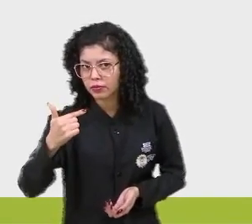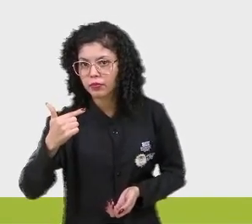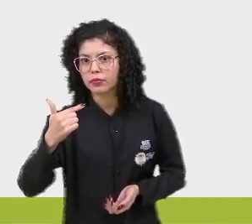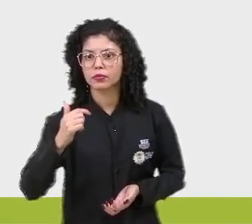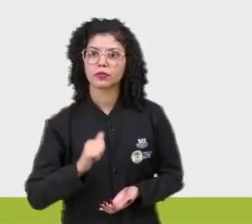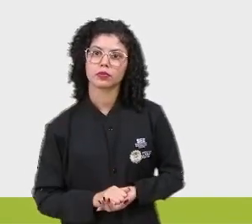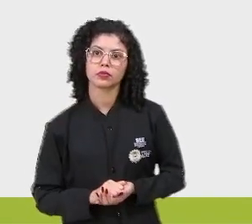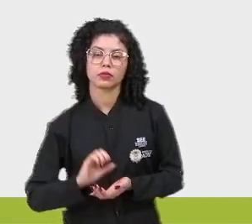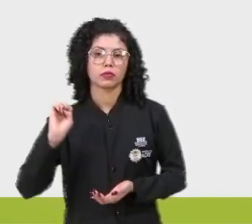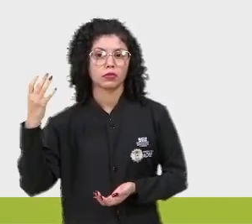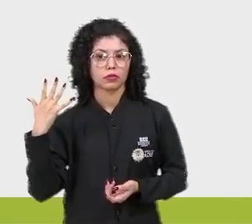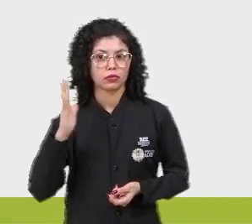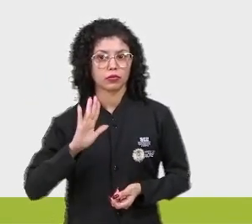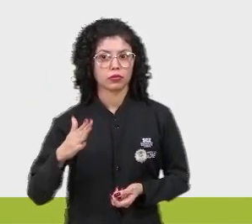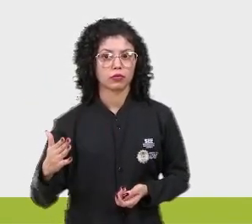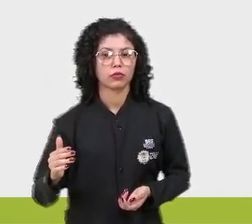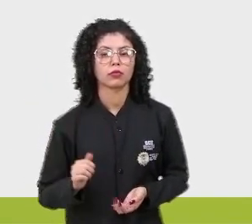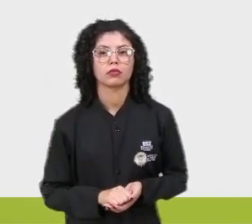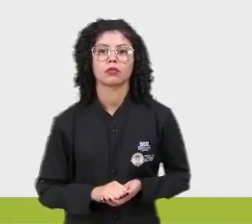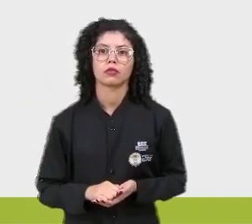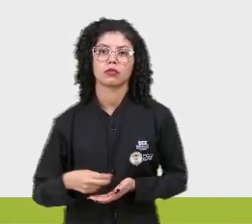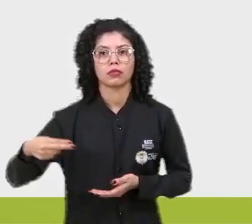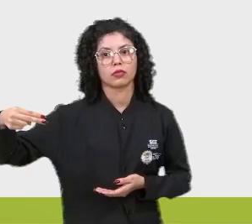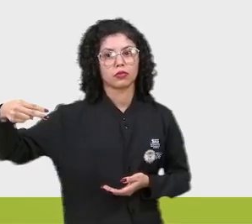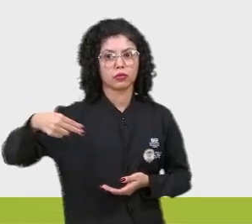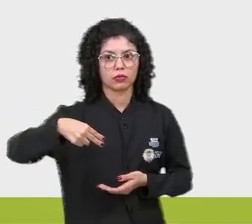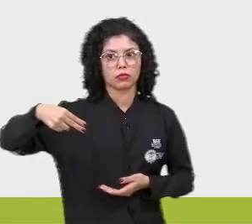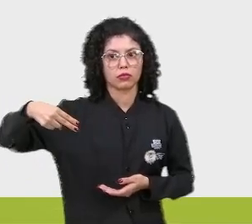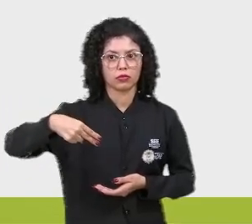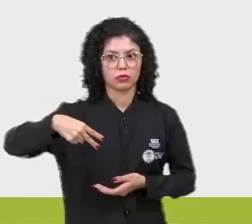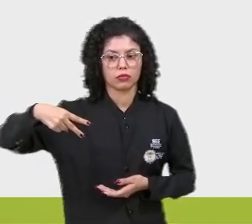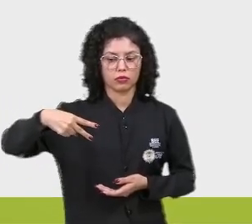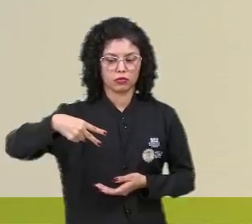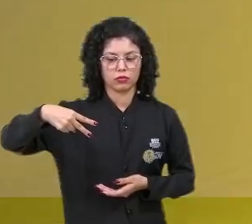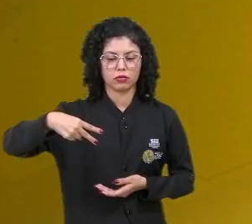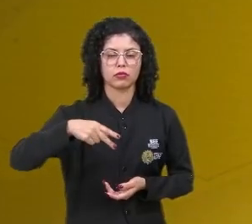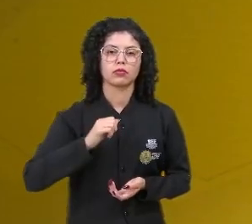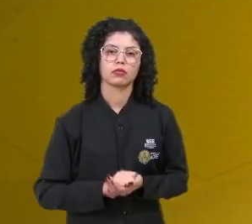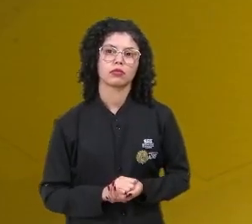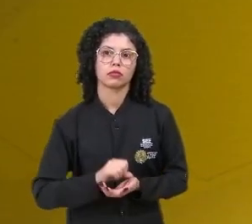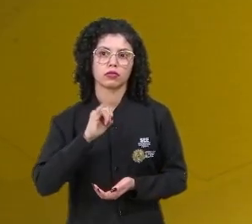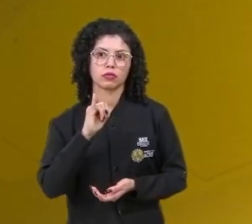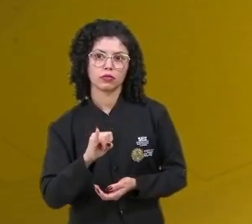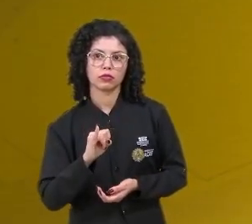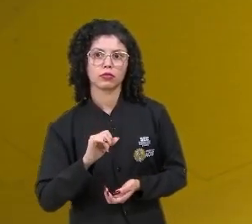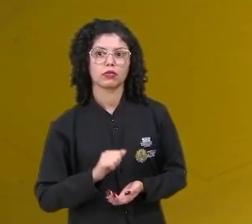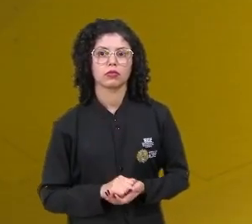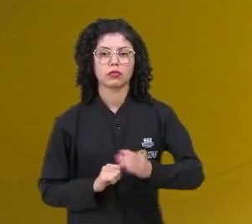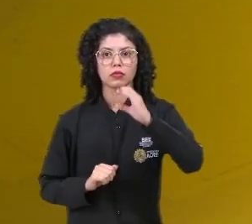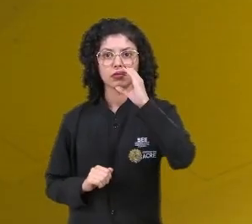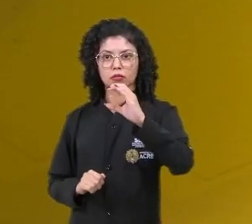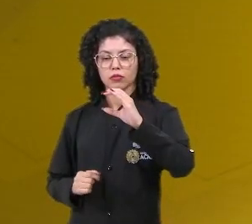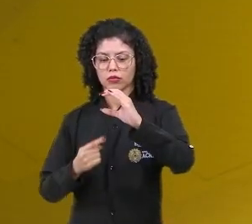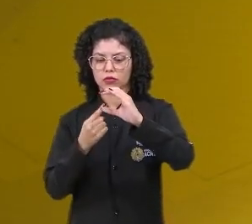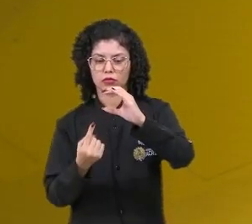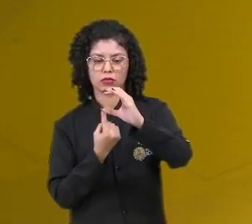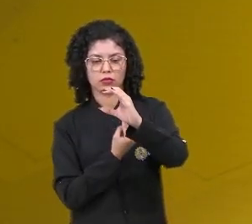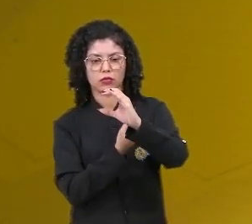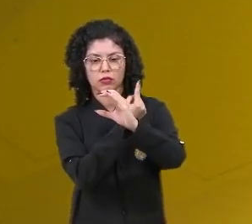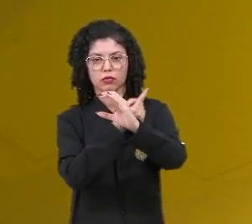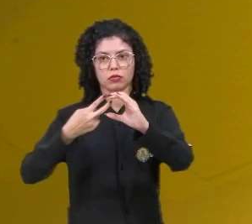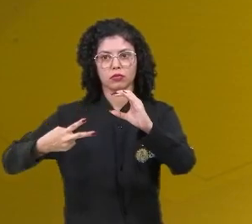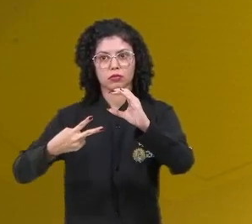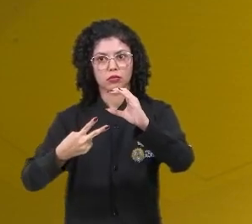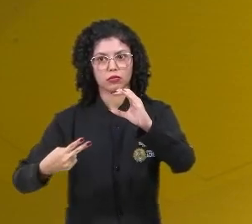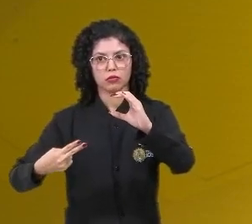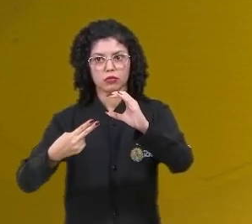sp2, ela ocorre quando o carbono faz uma ligação dupla. Se ele está fazendo lá uma ligação dupla, o que me resta?